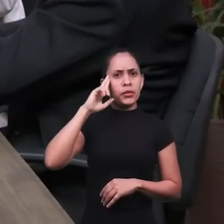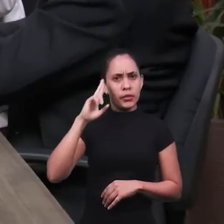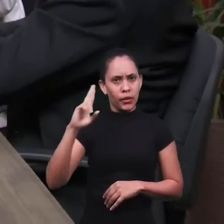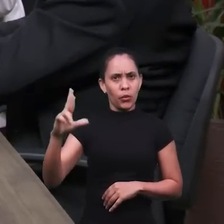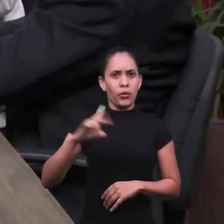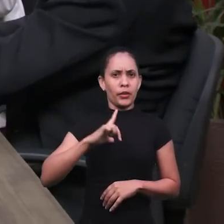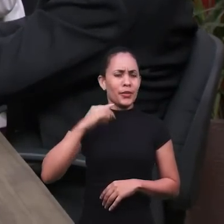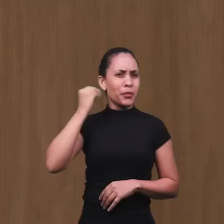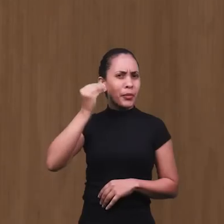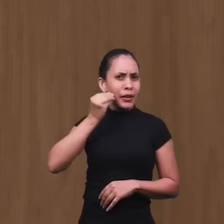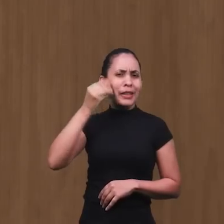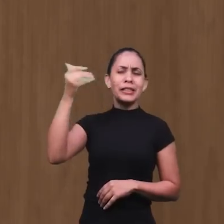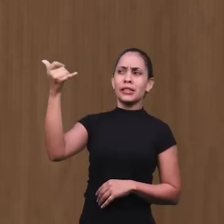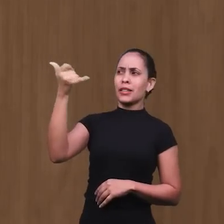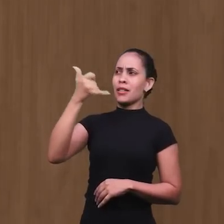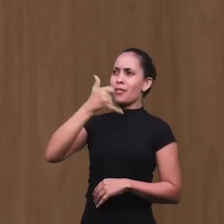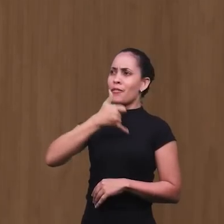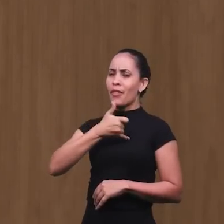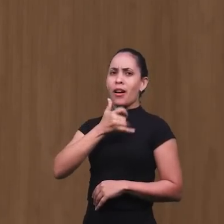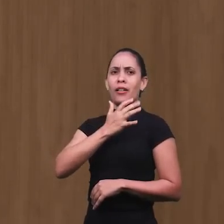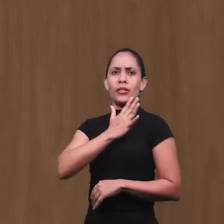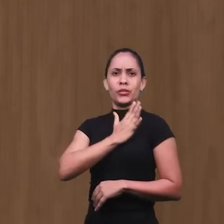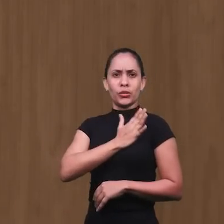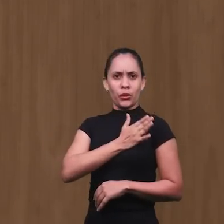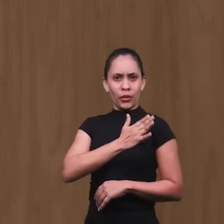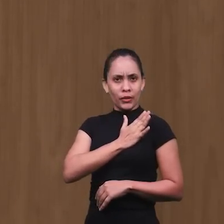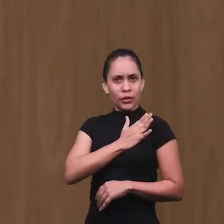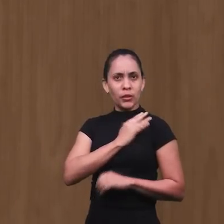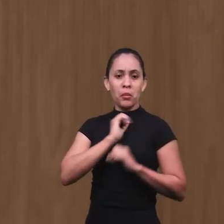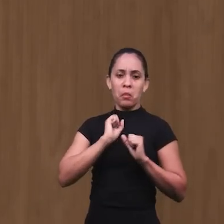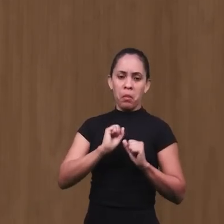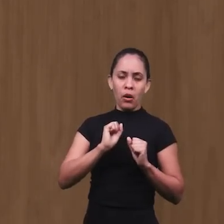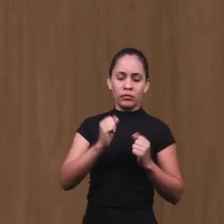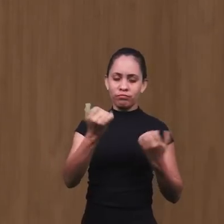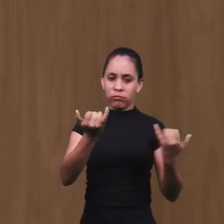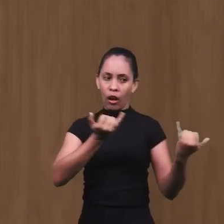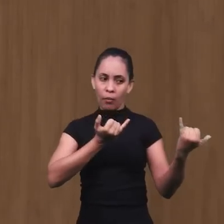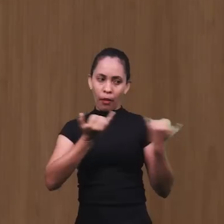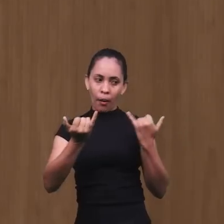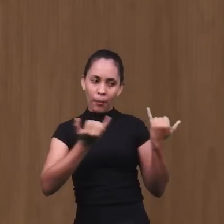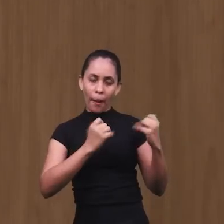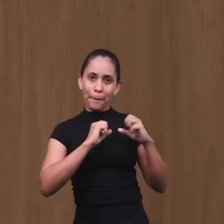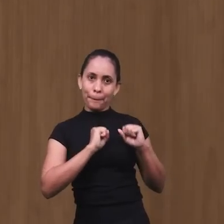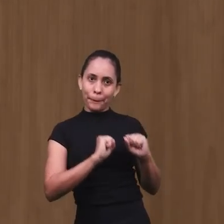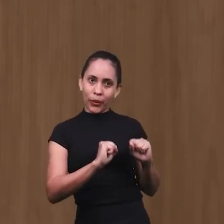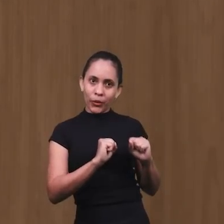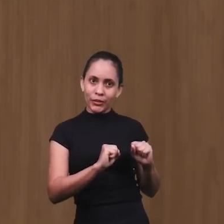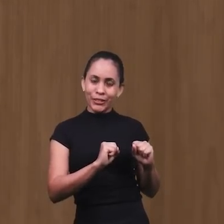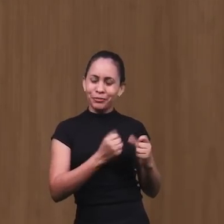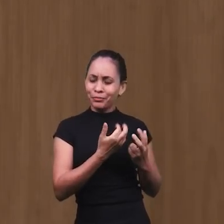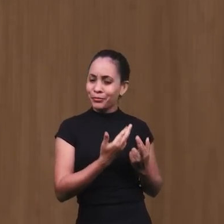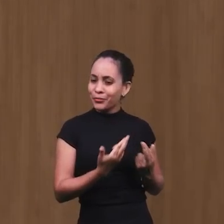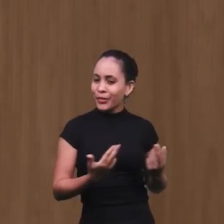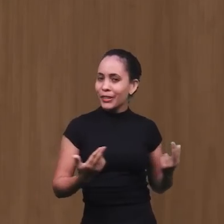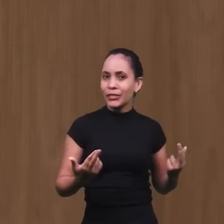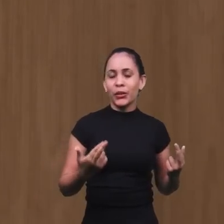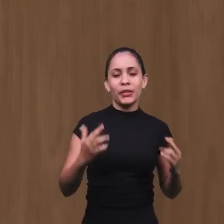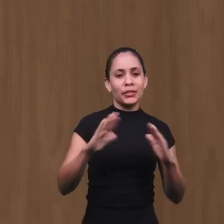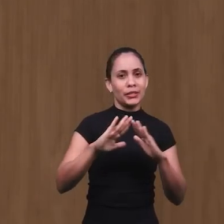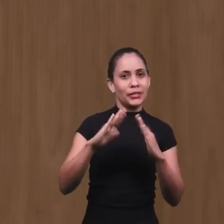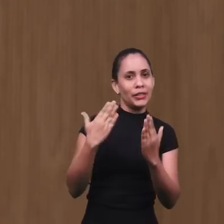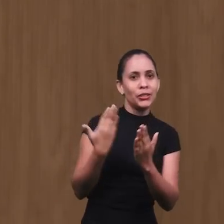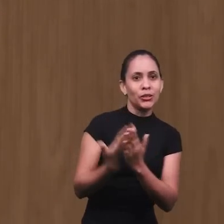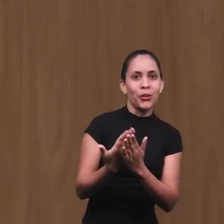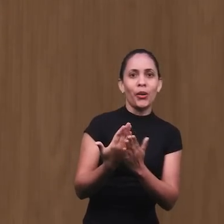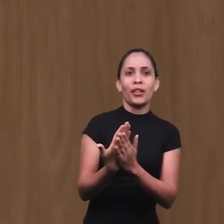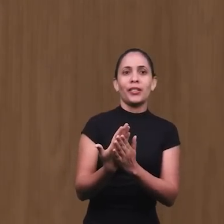Senhor, aquele que fala aos corações, ele pode ouvir muitas coisas. Ele pode se deparar com muitas coisas na